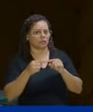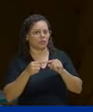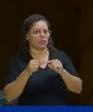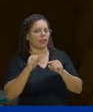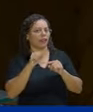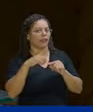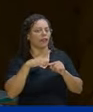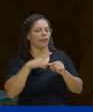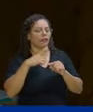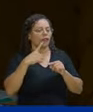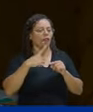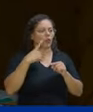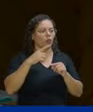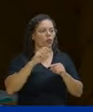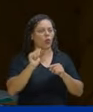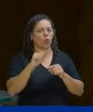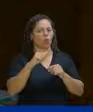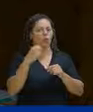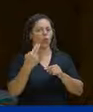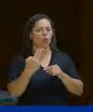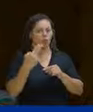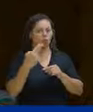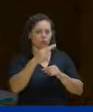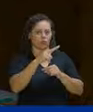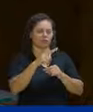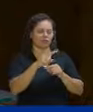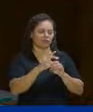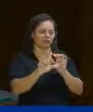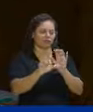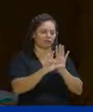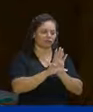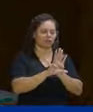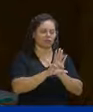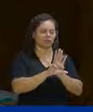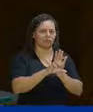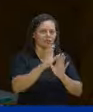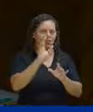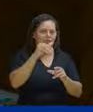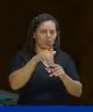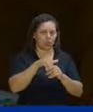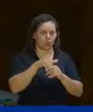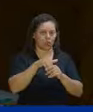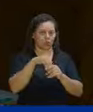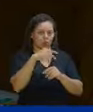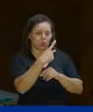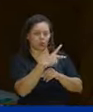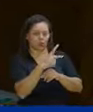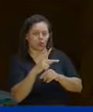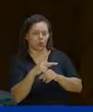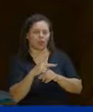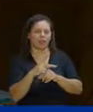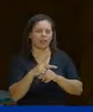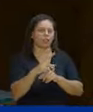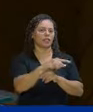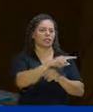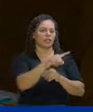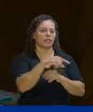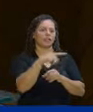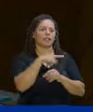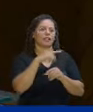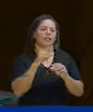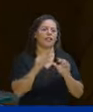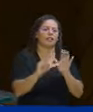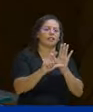tais casos é da própria legislação eleitoral, no caso, a Lei das Eleições, sobretudo porque ambas